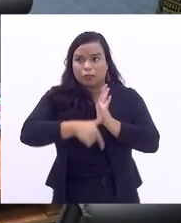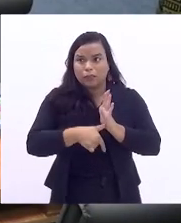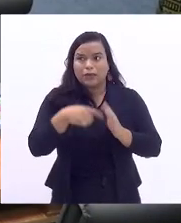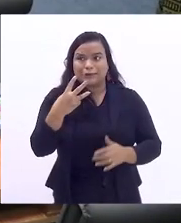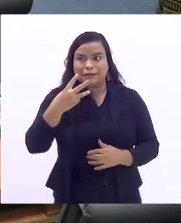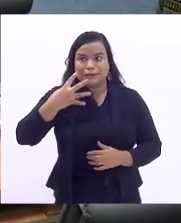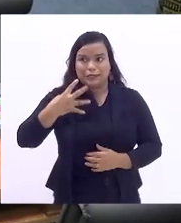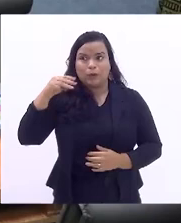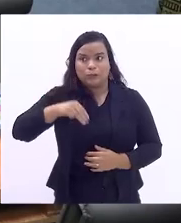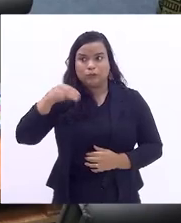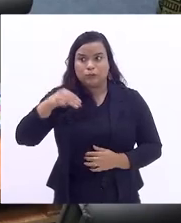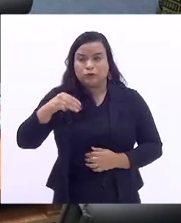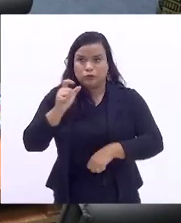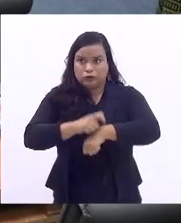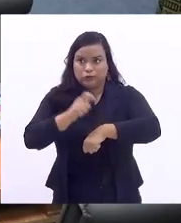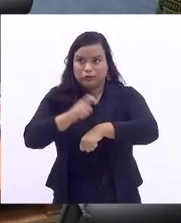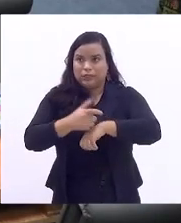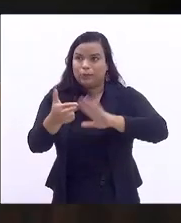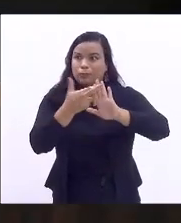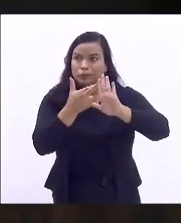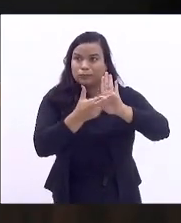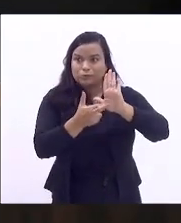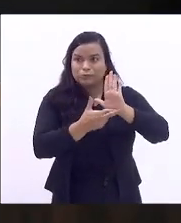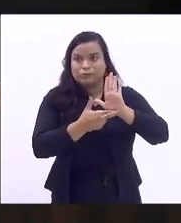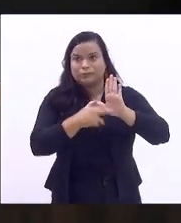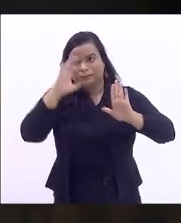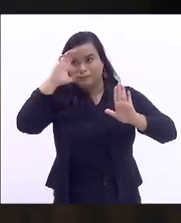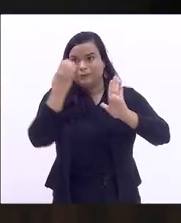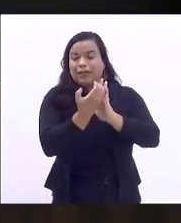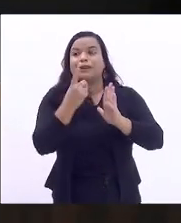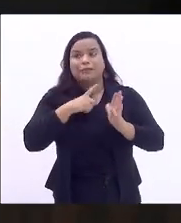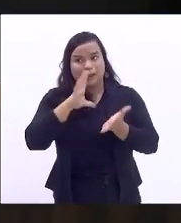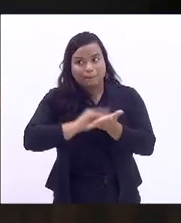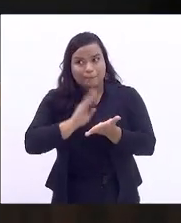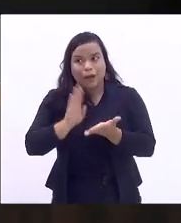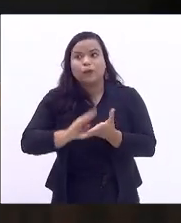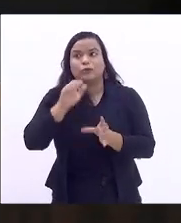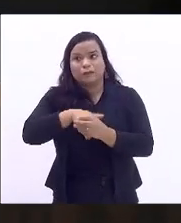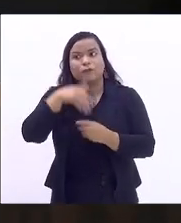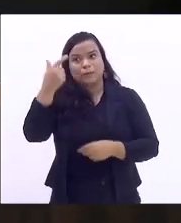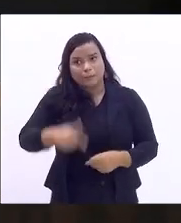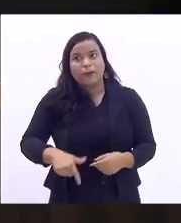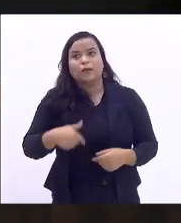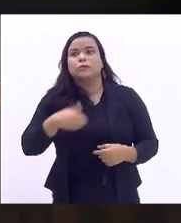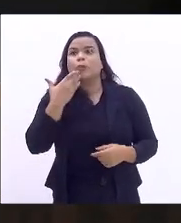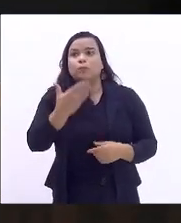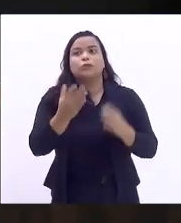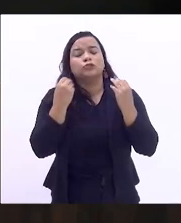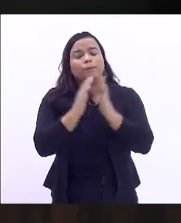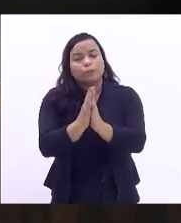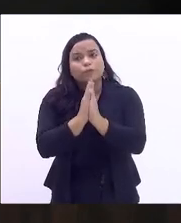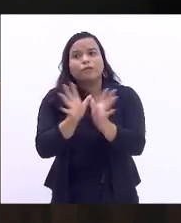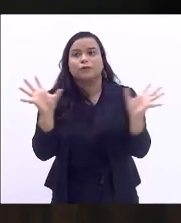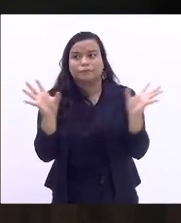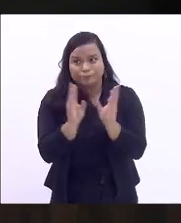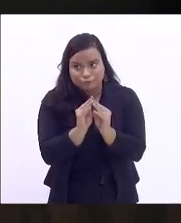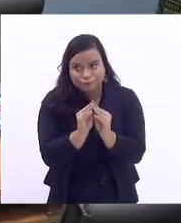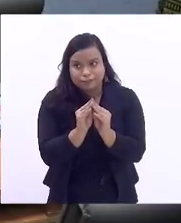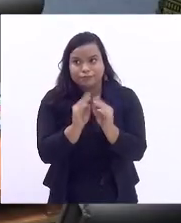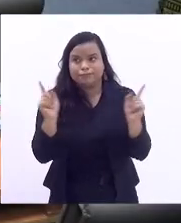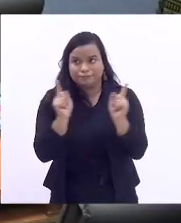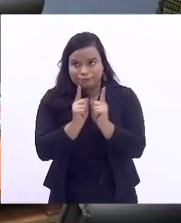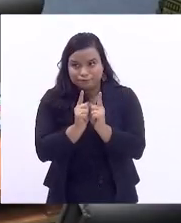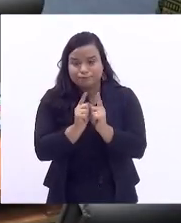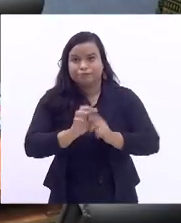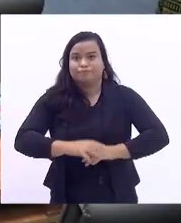minutos do tempo regulamentar nós temos ainda mais uma pauta para voltar poder pudesse ser breve por favor